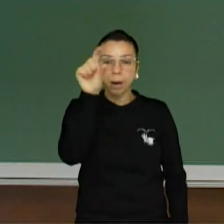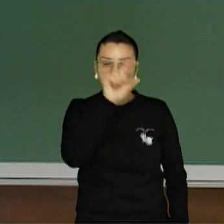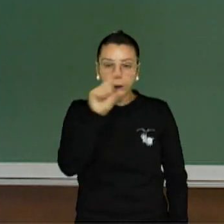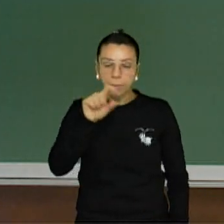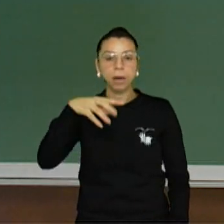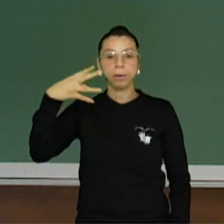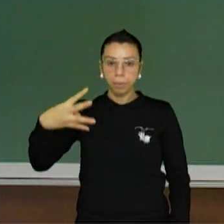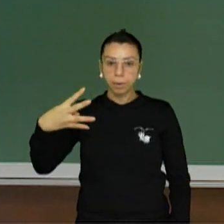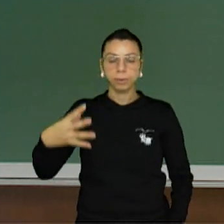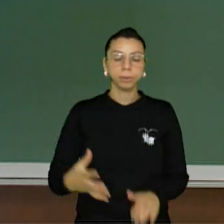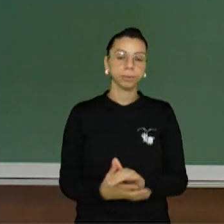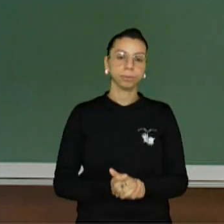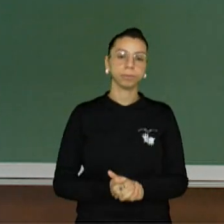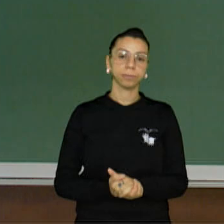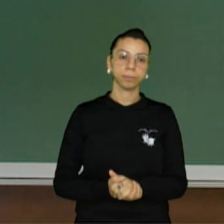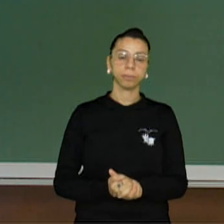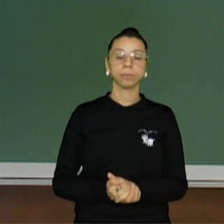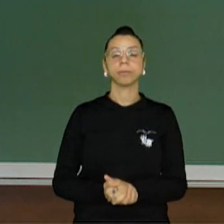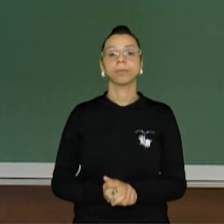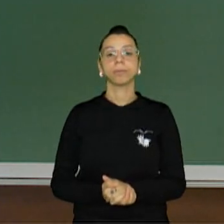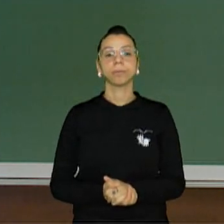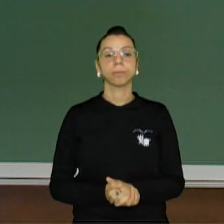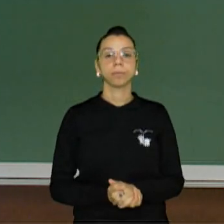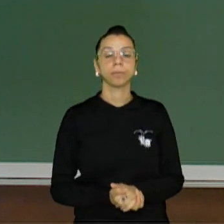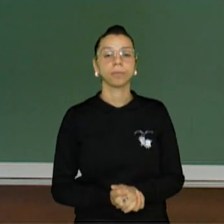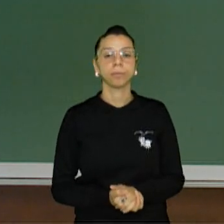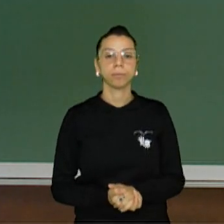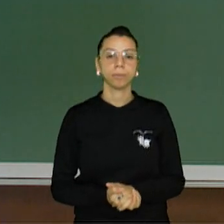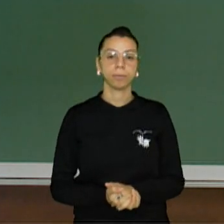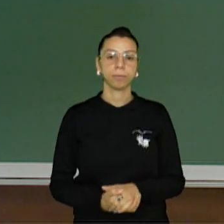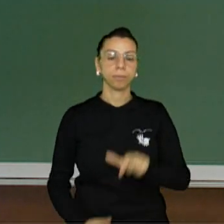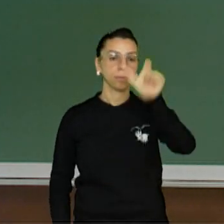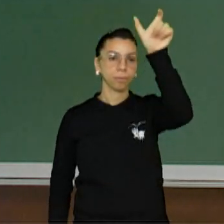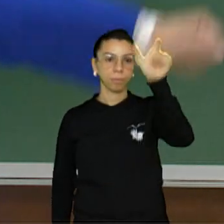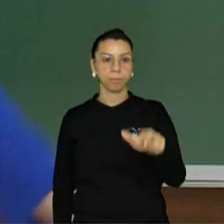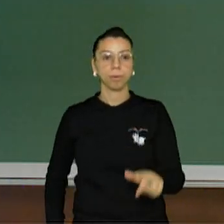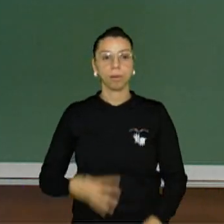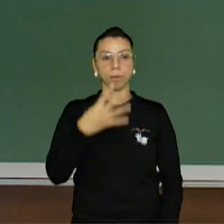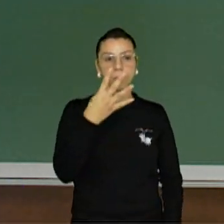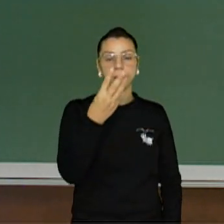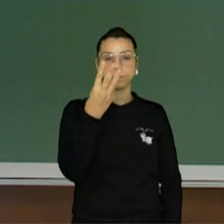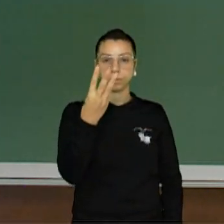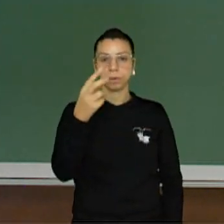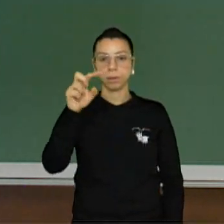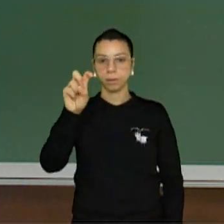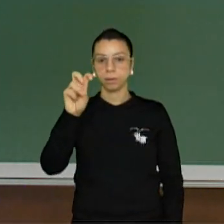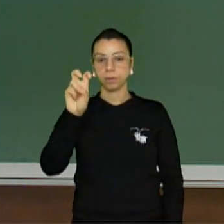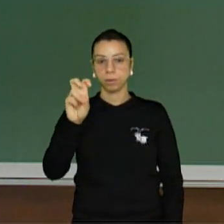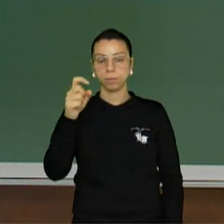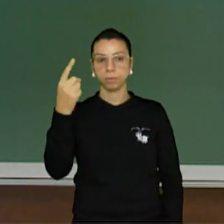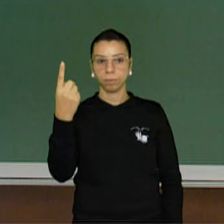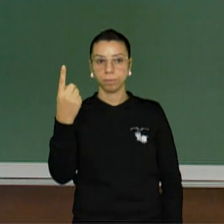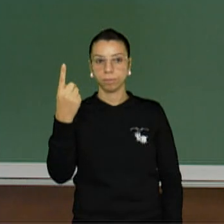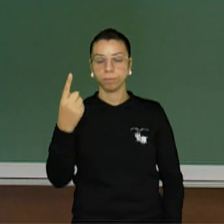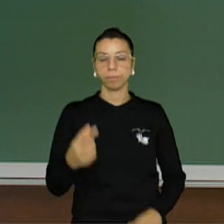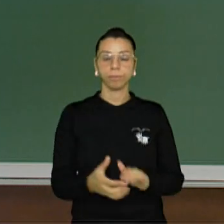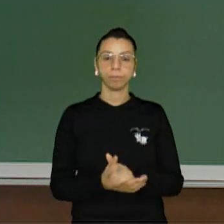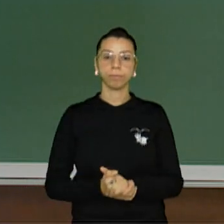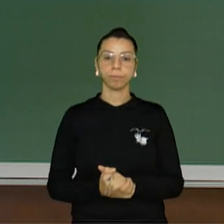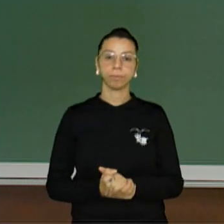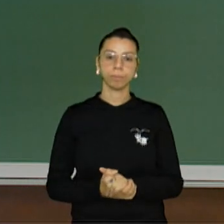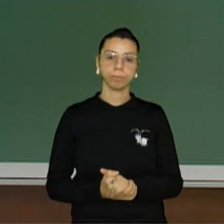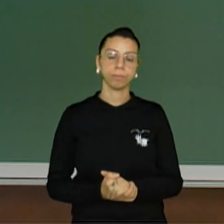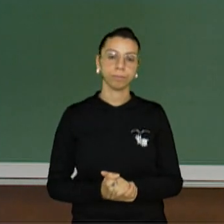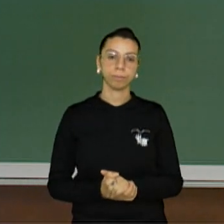da primeira linha são, então, na primeira linha é 4, 3, 5 e 1. Tá? O A1, o A11,